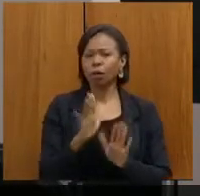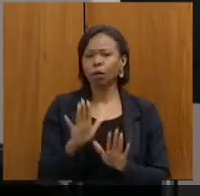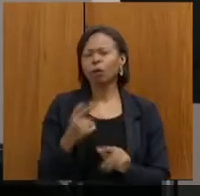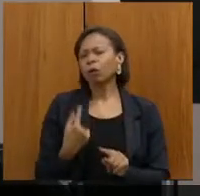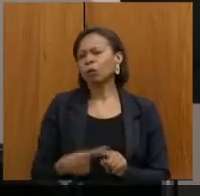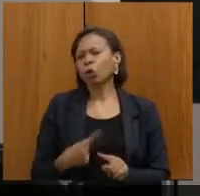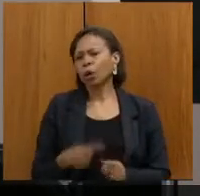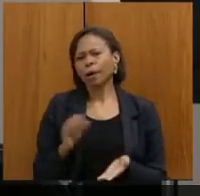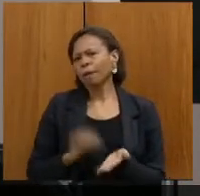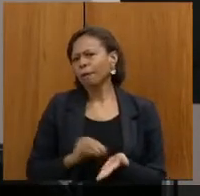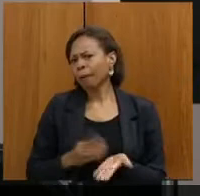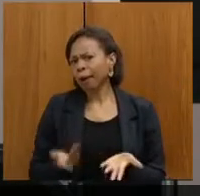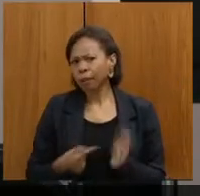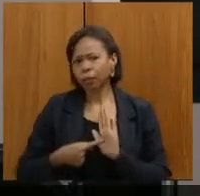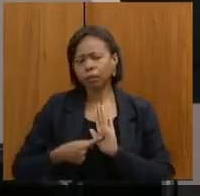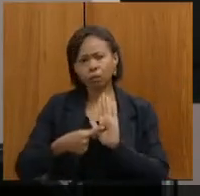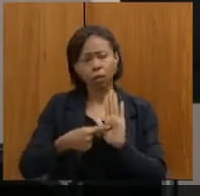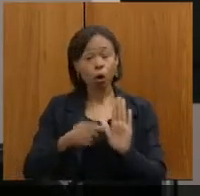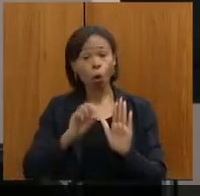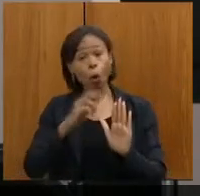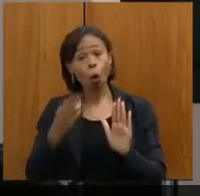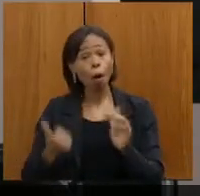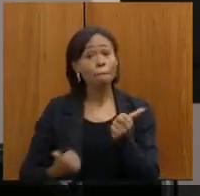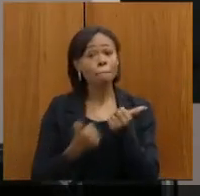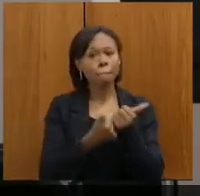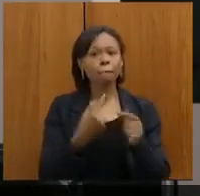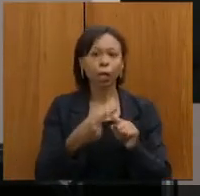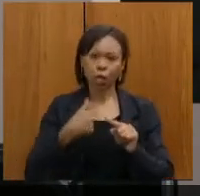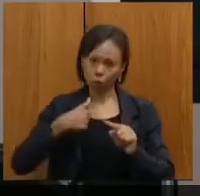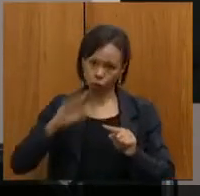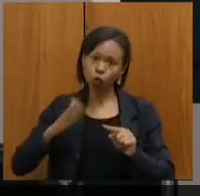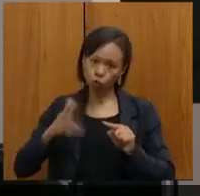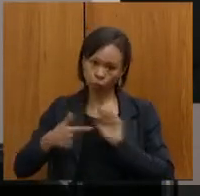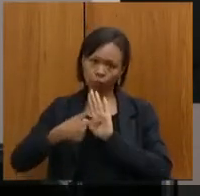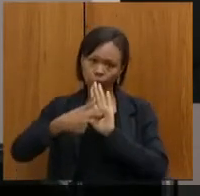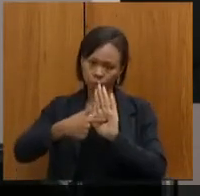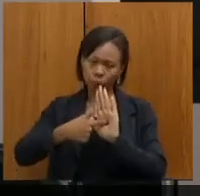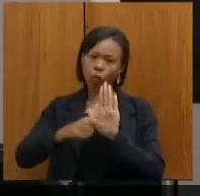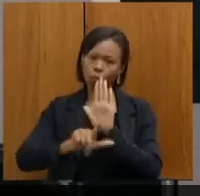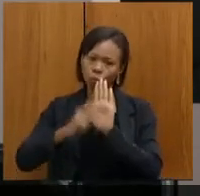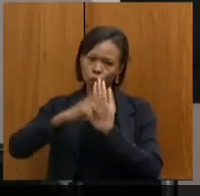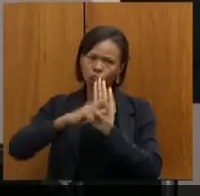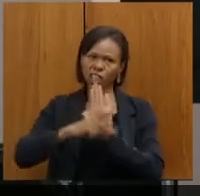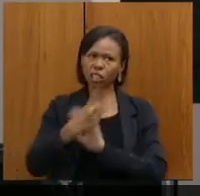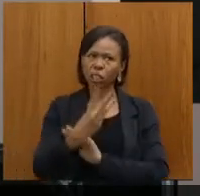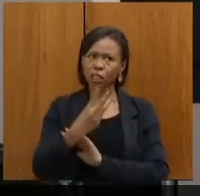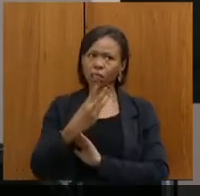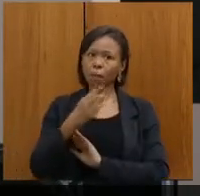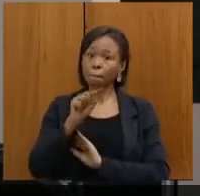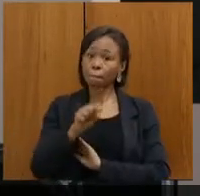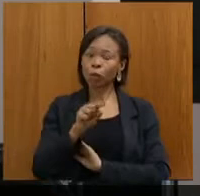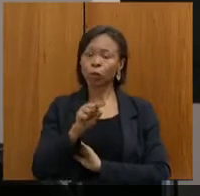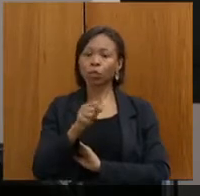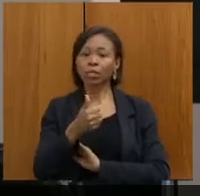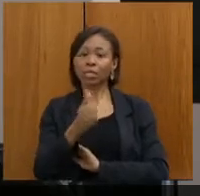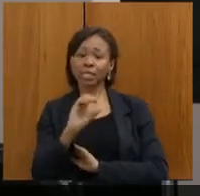não apresenta ou apoiar porque quando eu digo isso eu já apresentei o projeto que é o 3.107